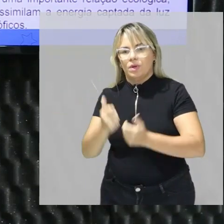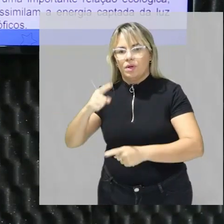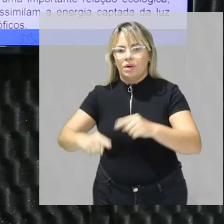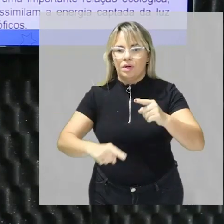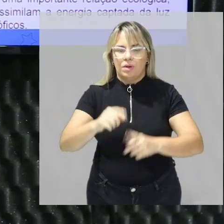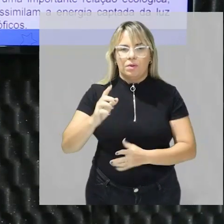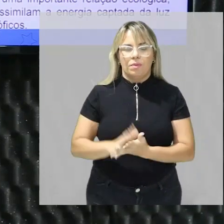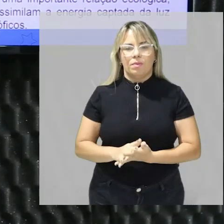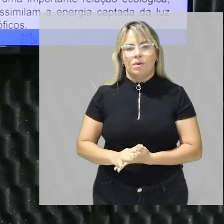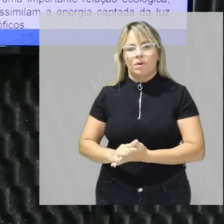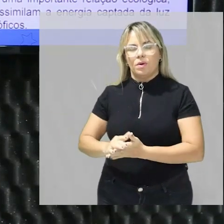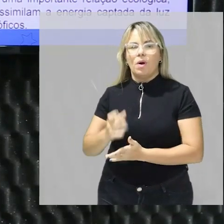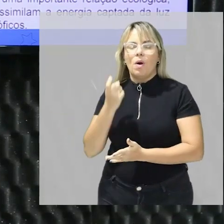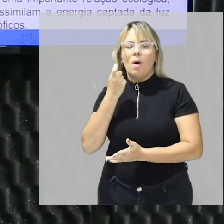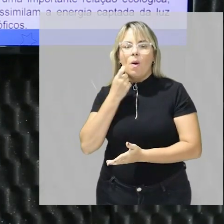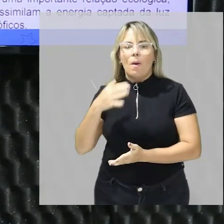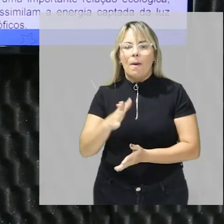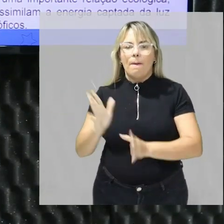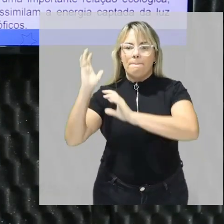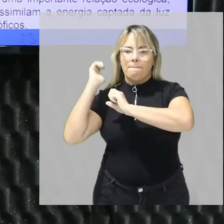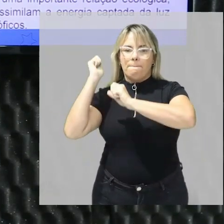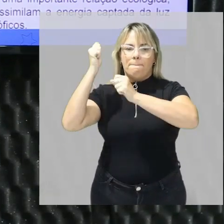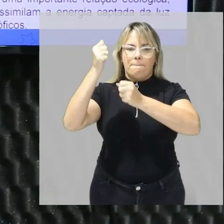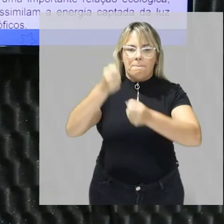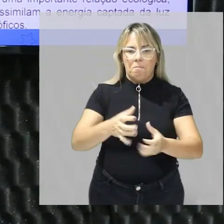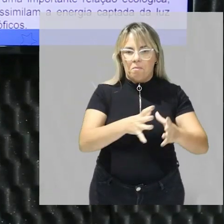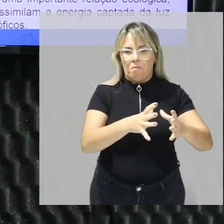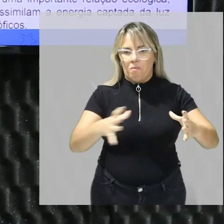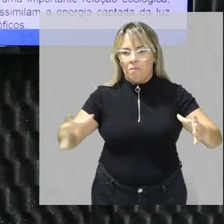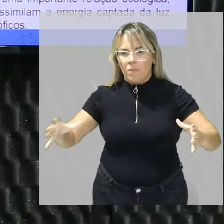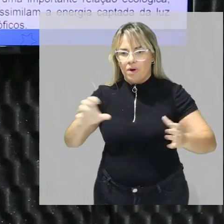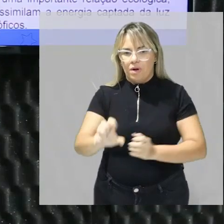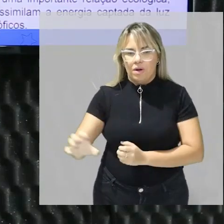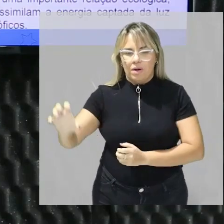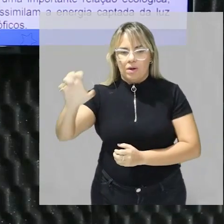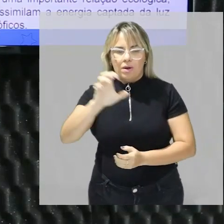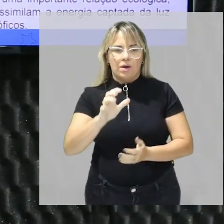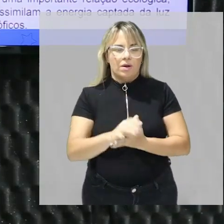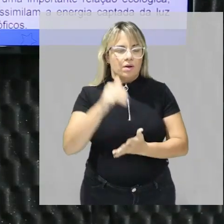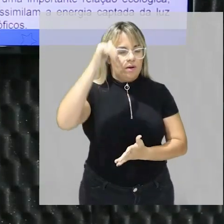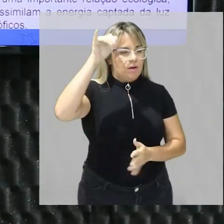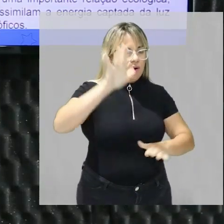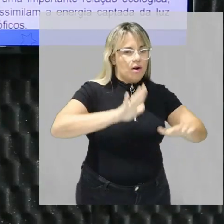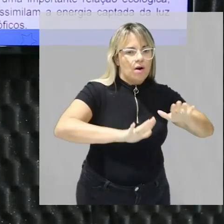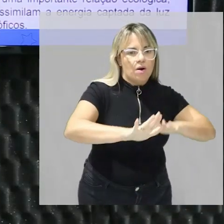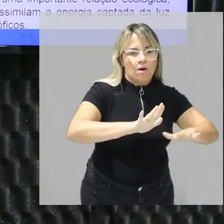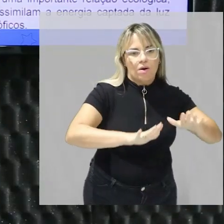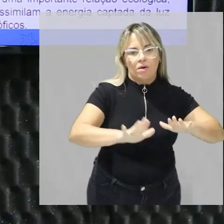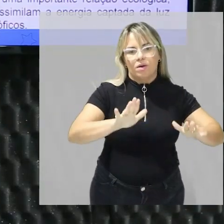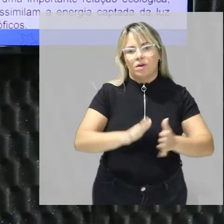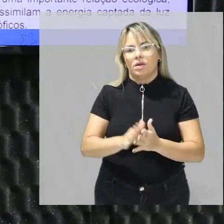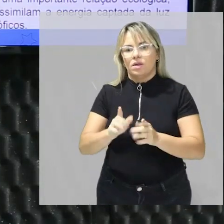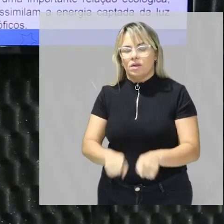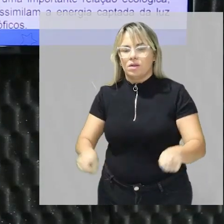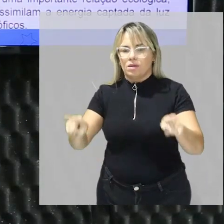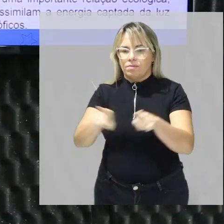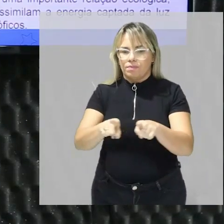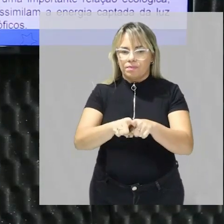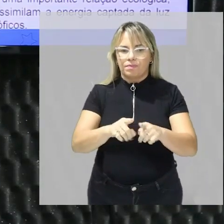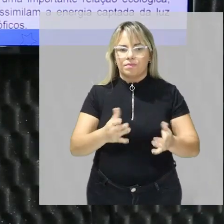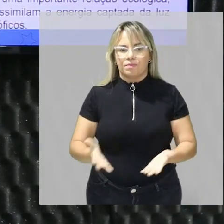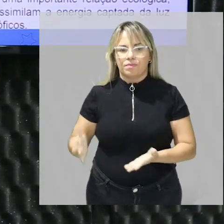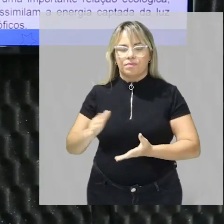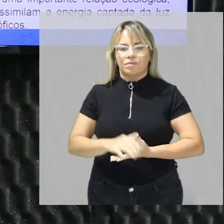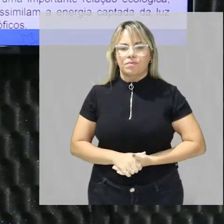recursos pesqueiros abundantes nos lagos, nos rios da região e na pescaria extensiva. Neste